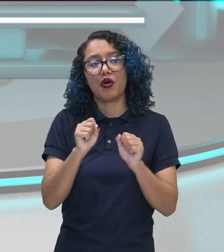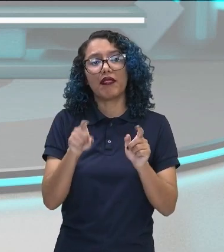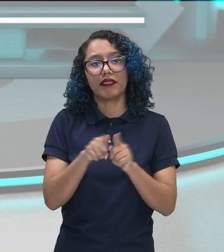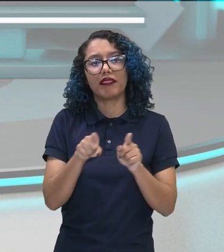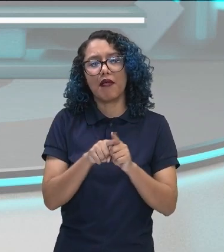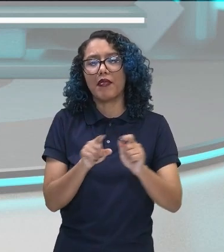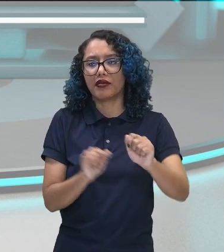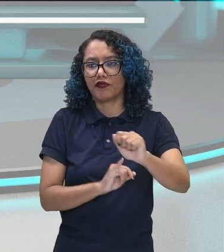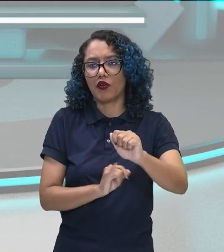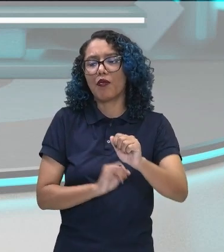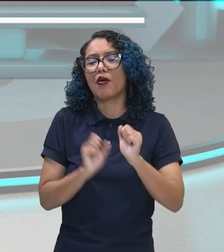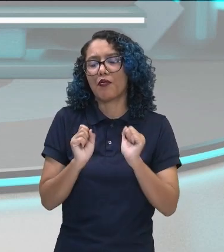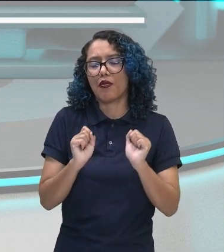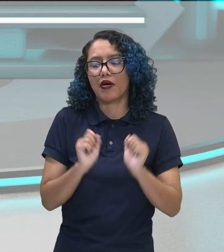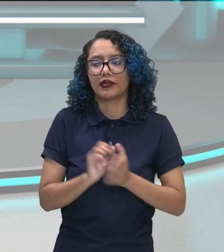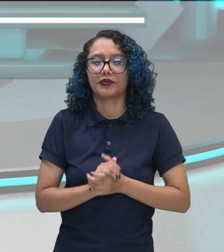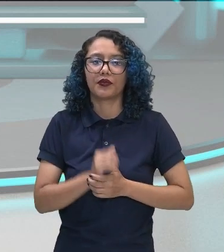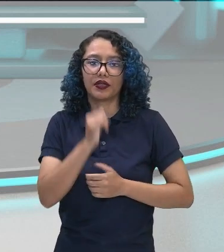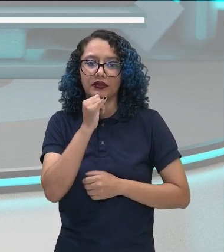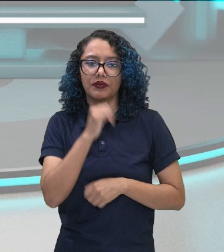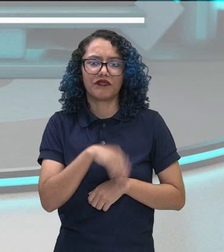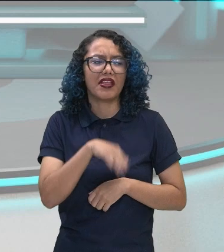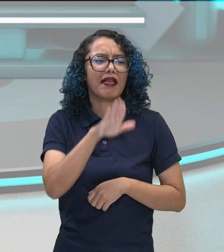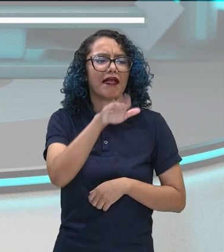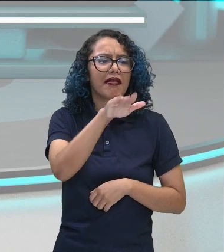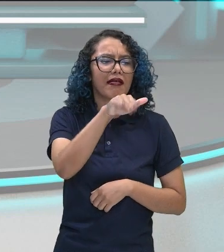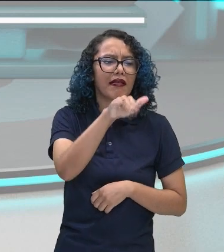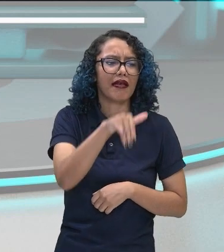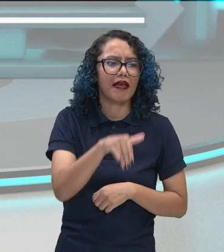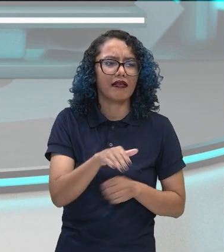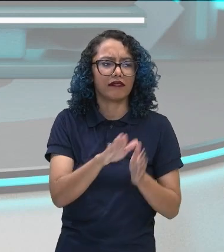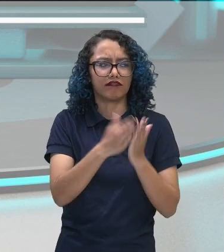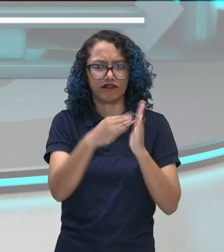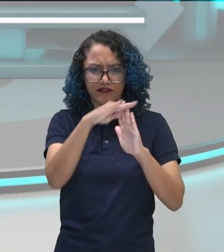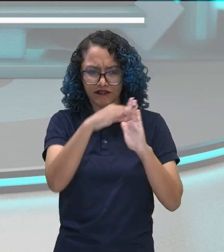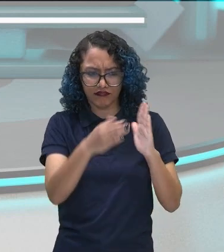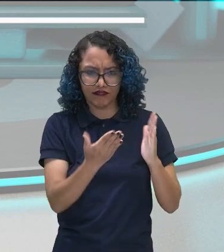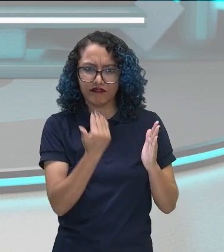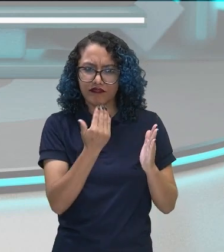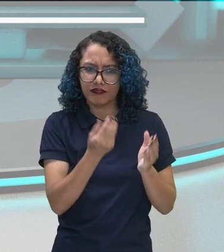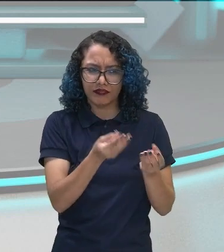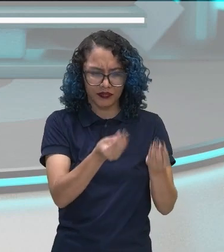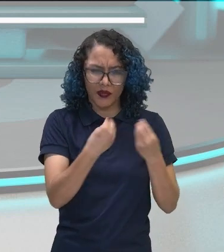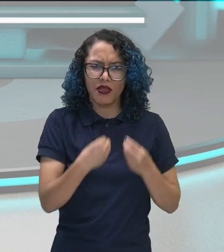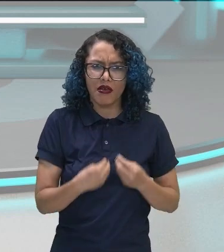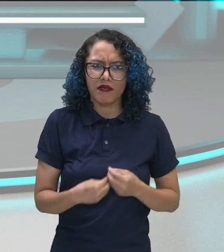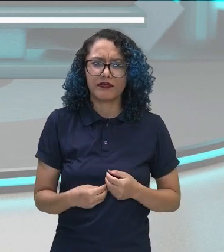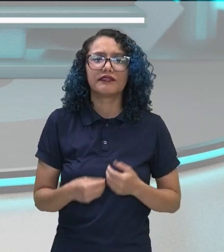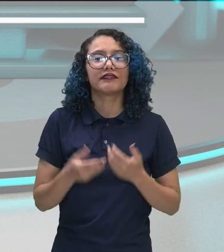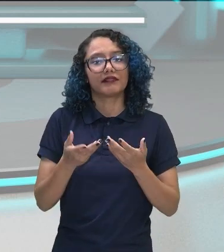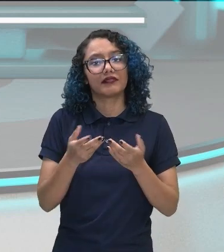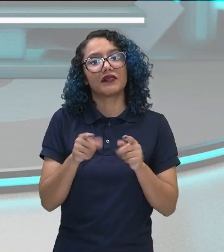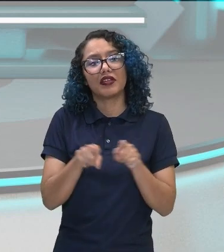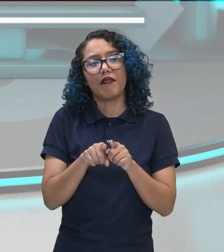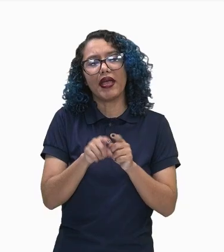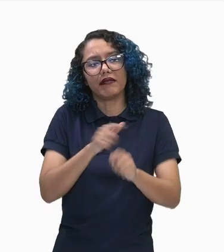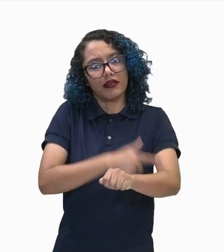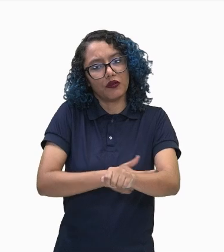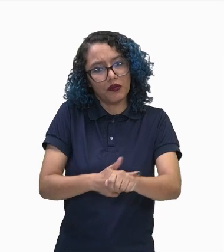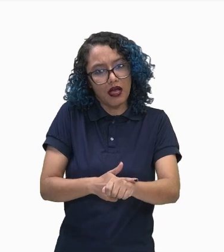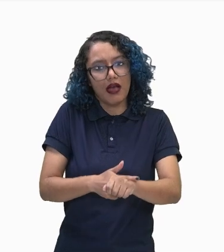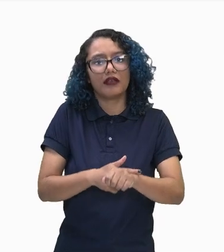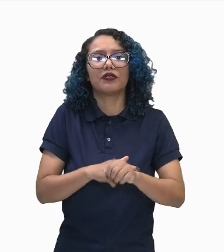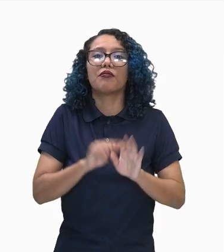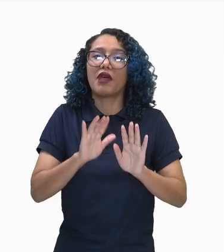forma descontraída. Ei, me vê o cardápio, por favor? Também é uma forma educada e bem descontraída. As